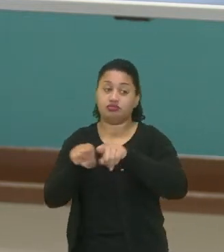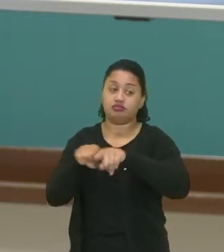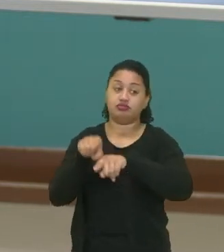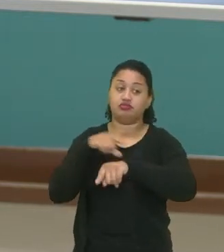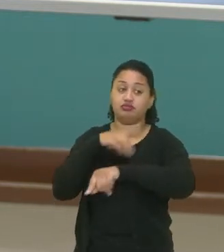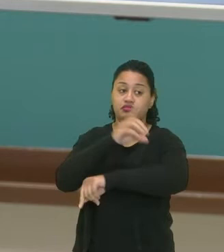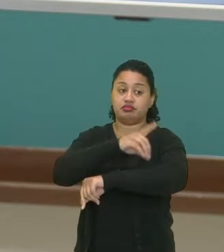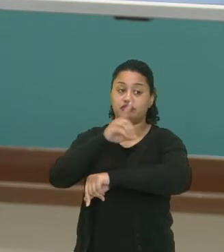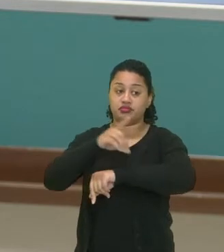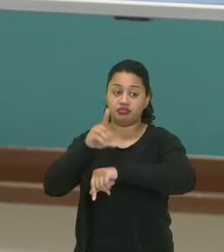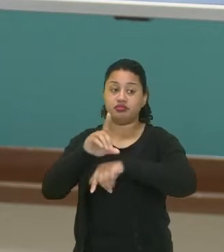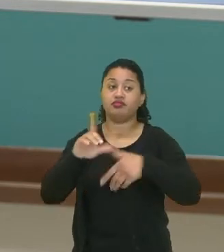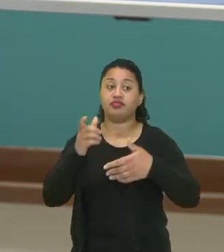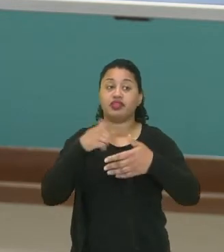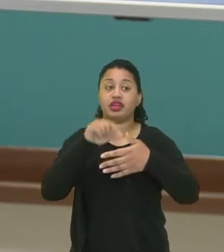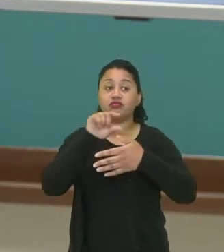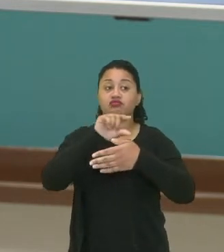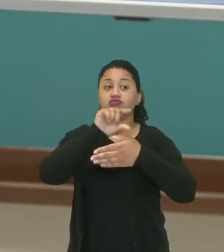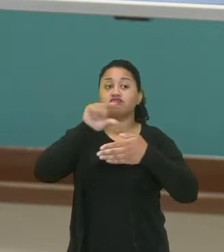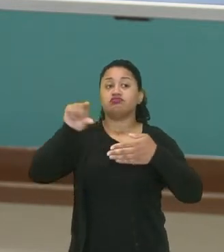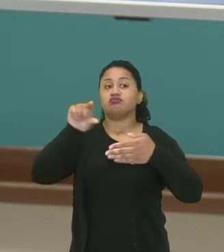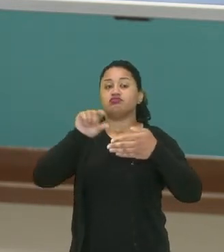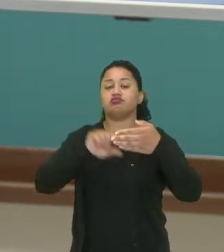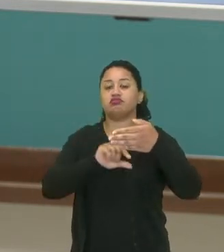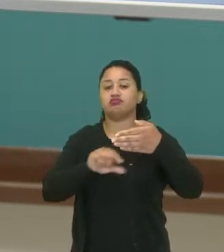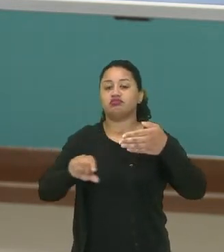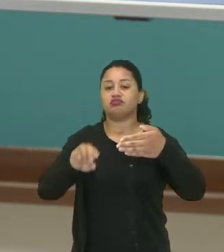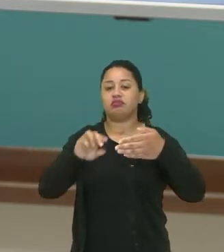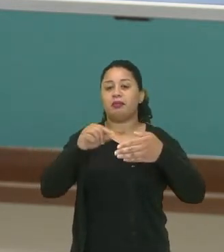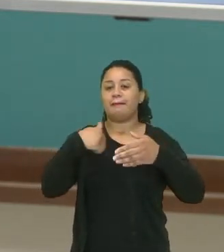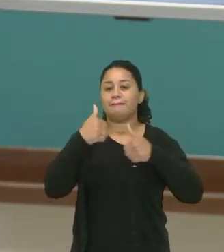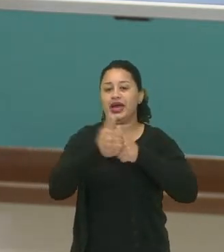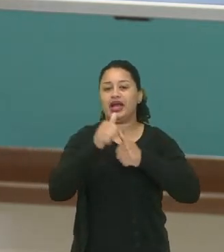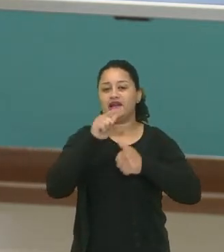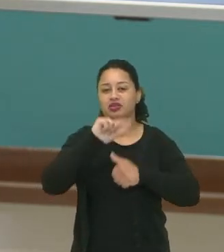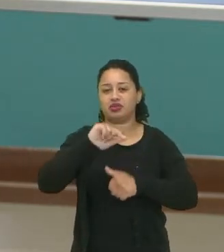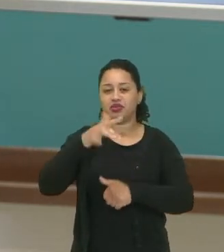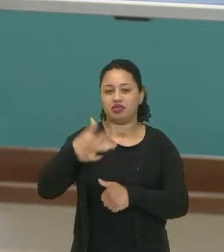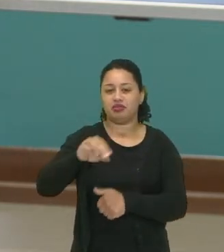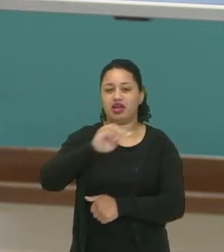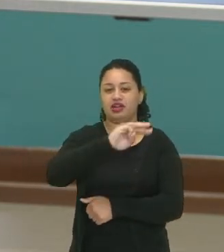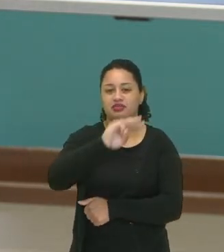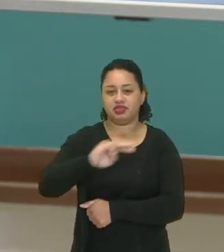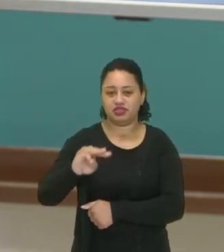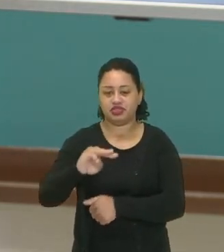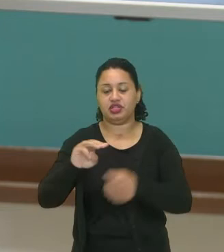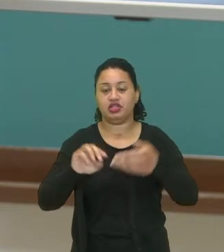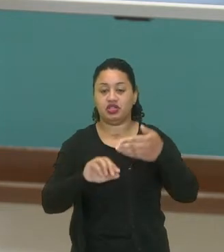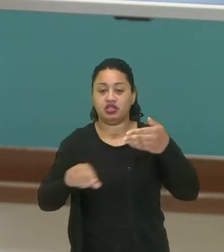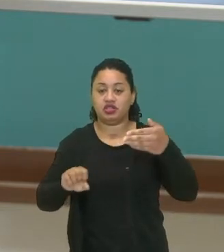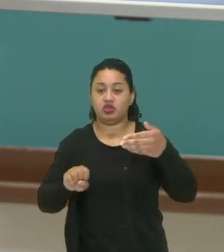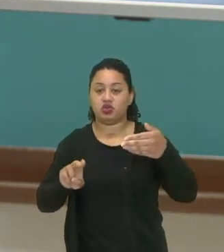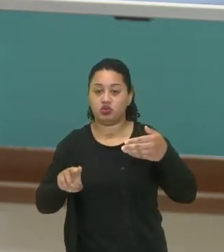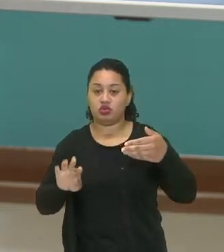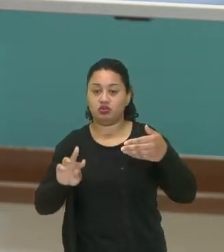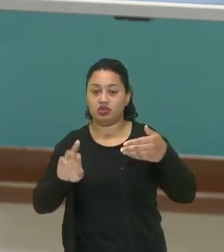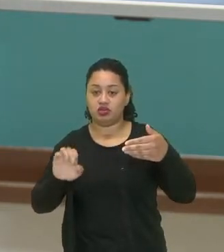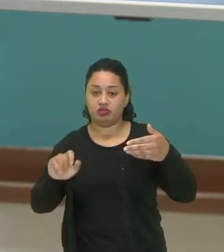desértico. E até chegar aos climas como o Mediterrâneo aí, né? E o clima subtropical em direção